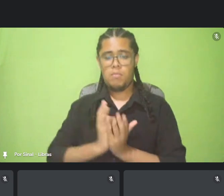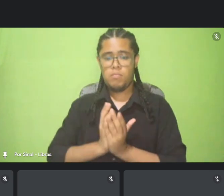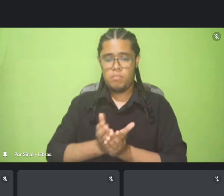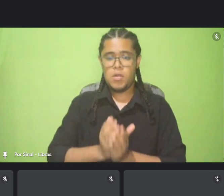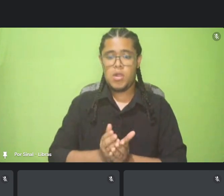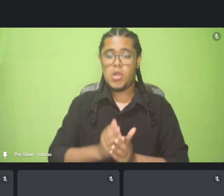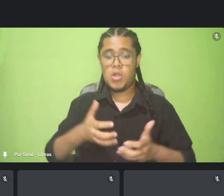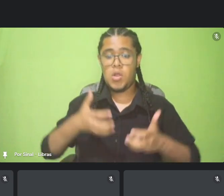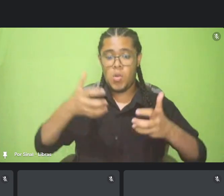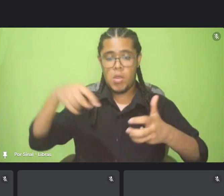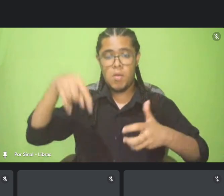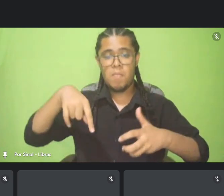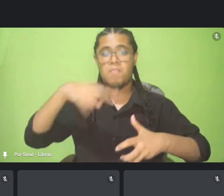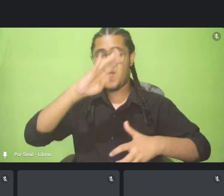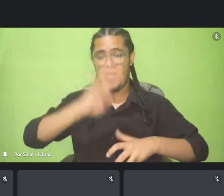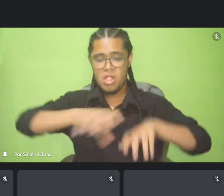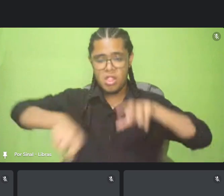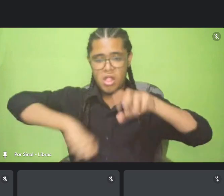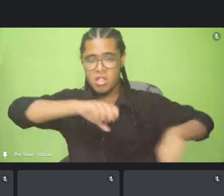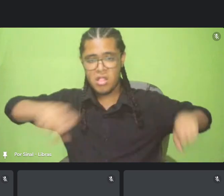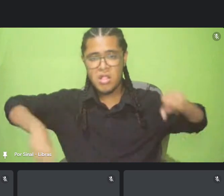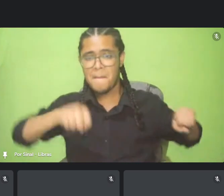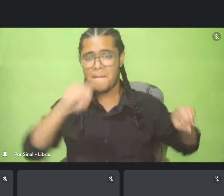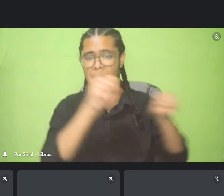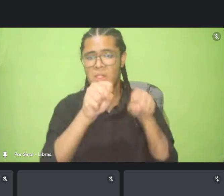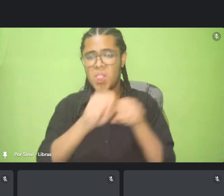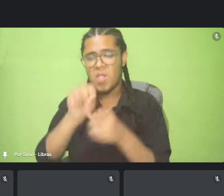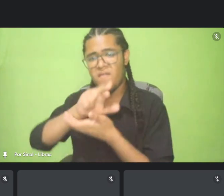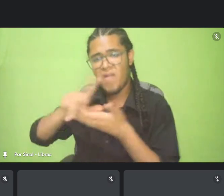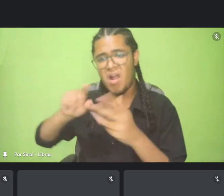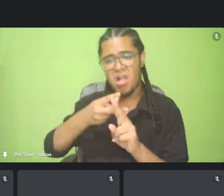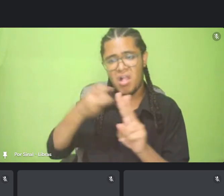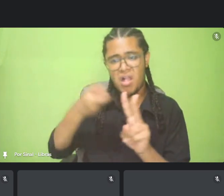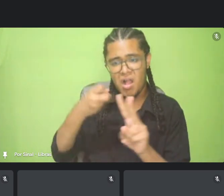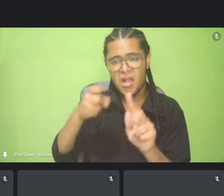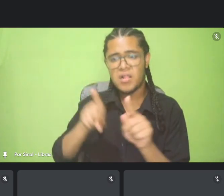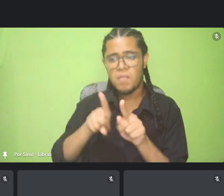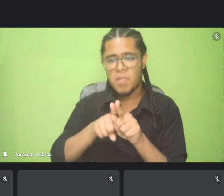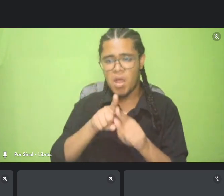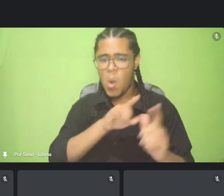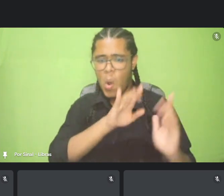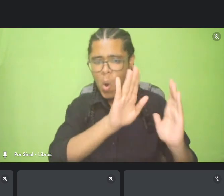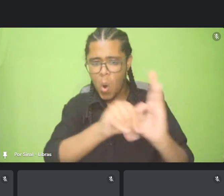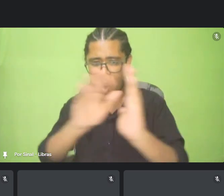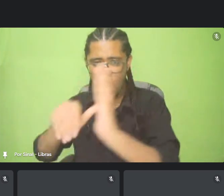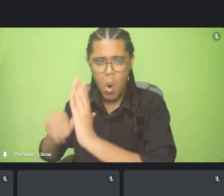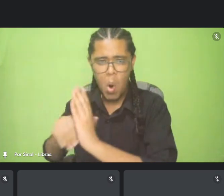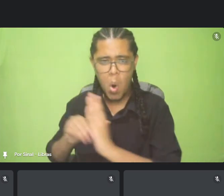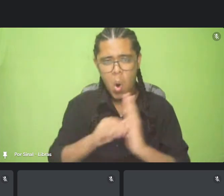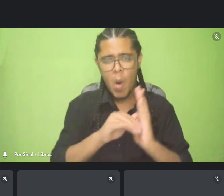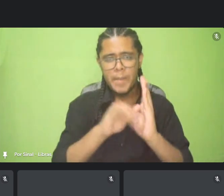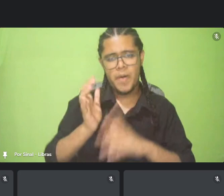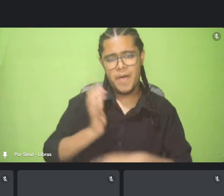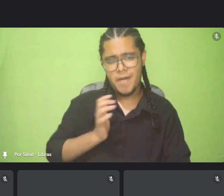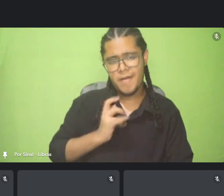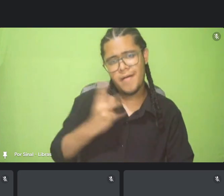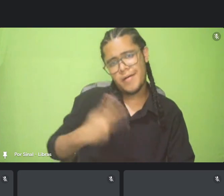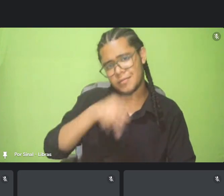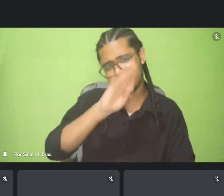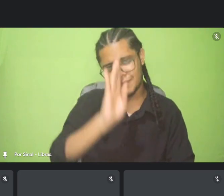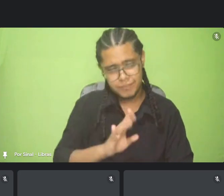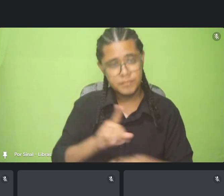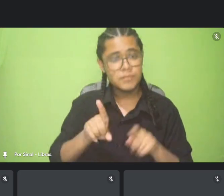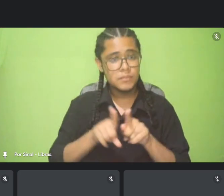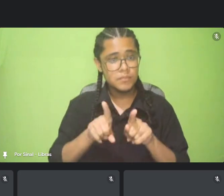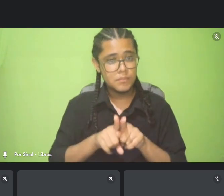Os povos originários indígenas, protetoras, defensoras da natureza. As violações dos direitos humanos